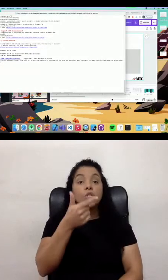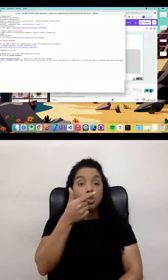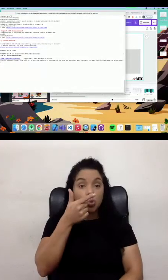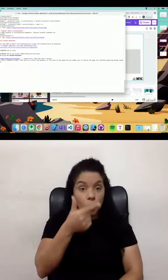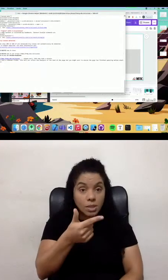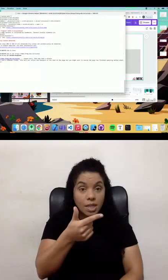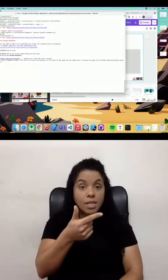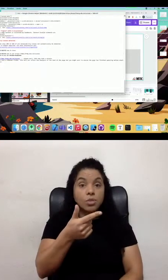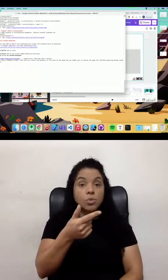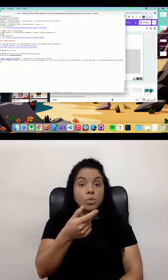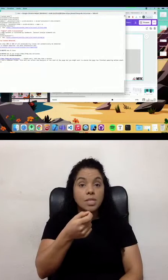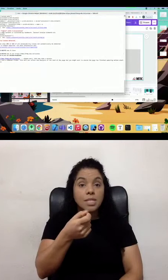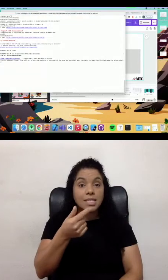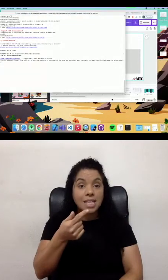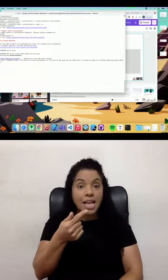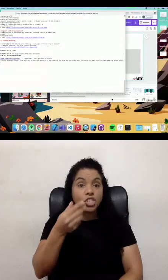207 testes